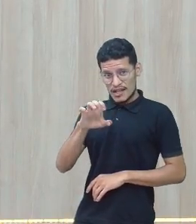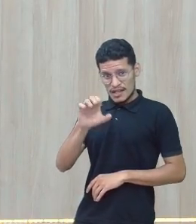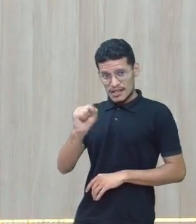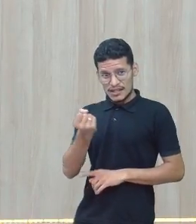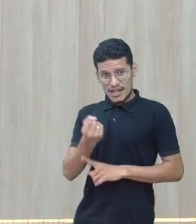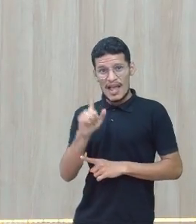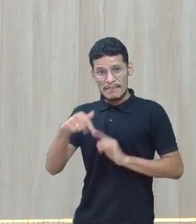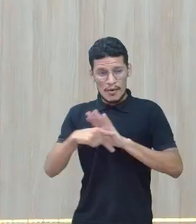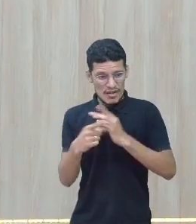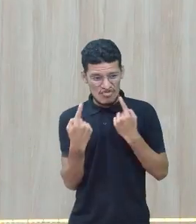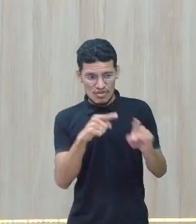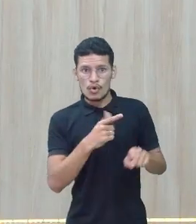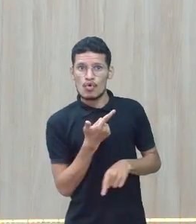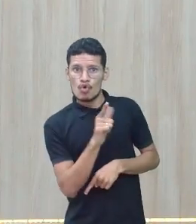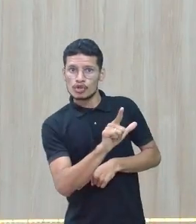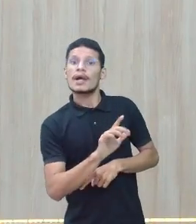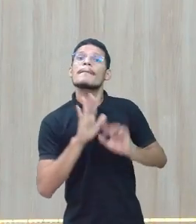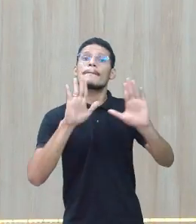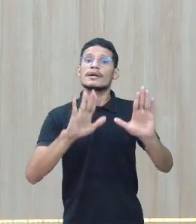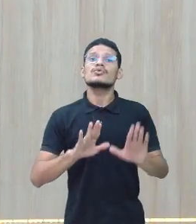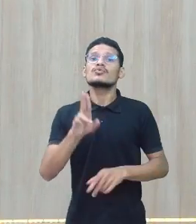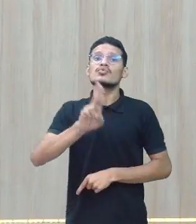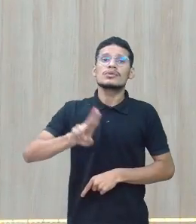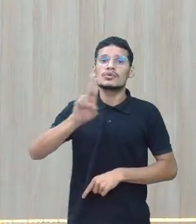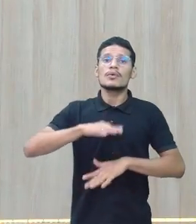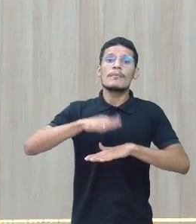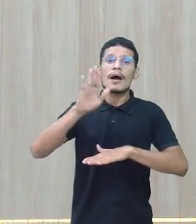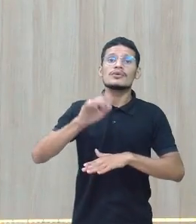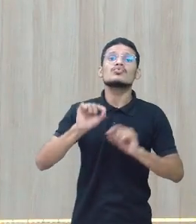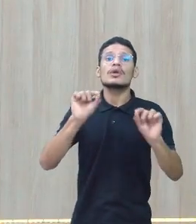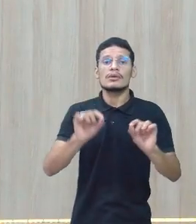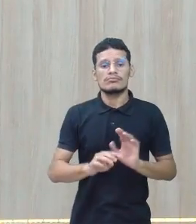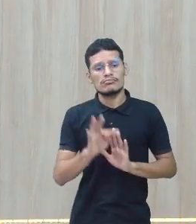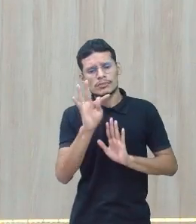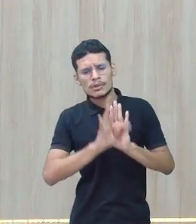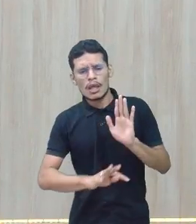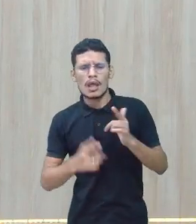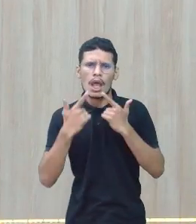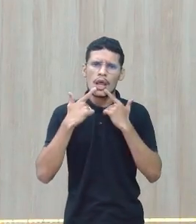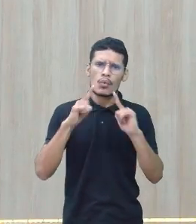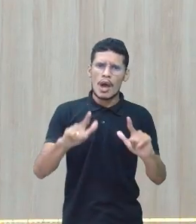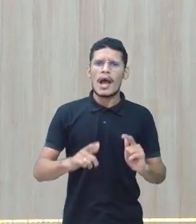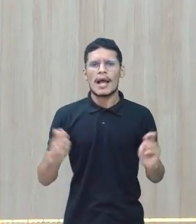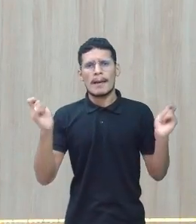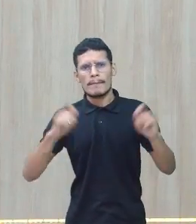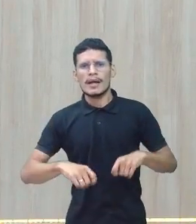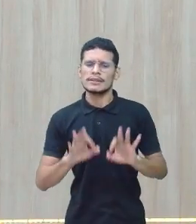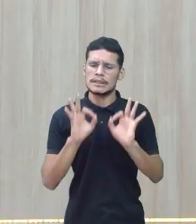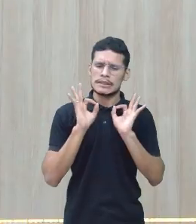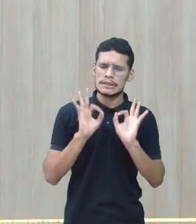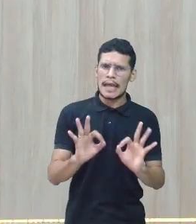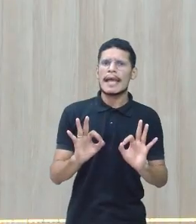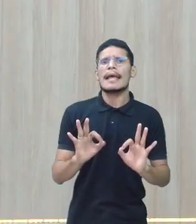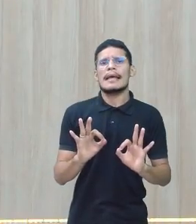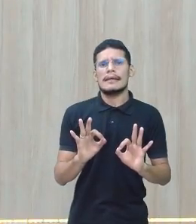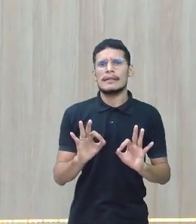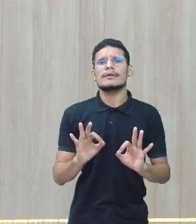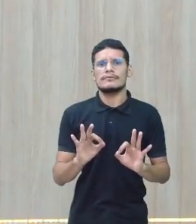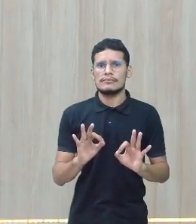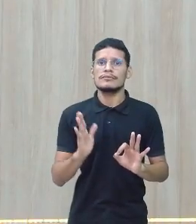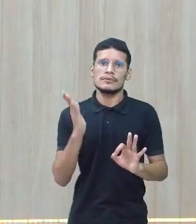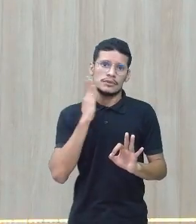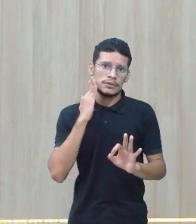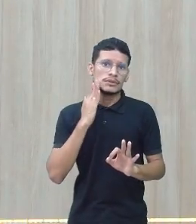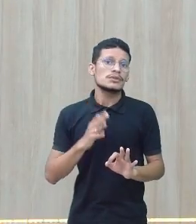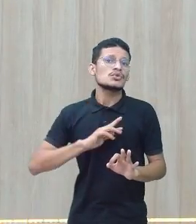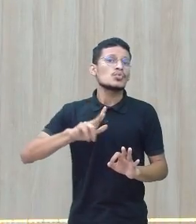do outro, mas utilizando mais recursos da linguagem, de forma justa, de forma a